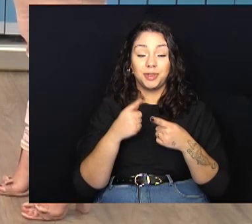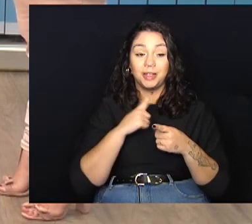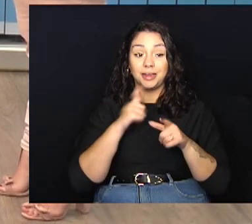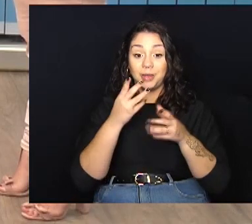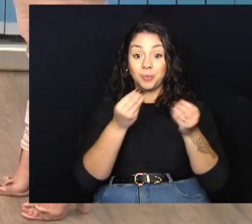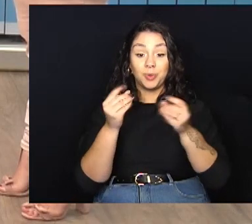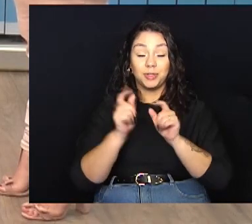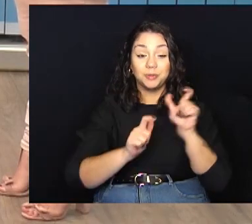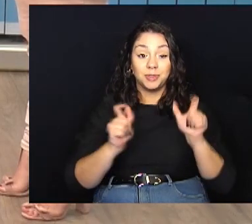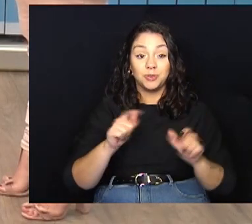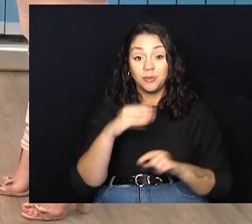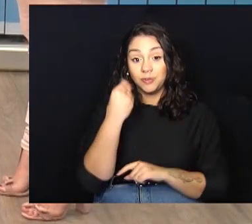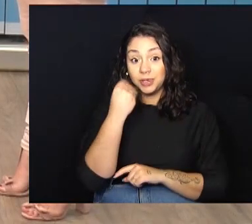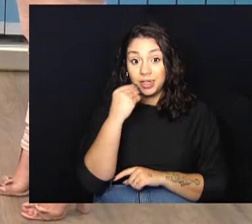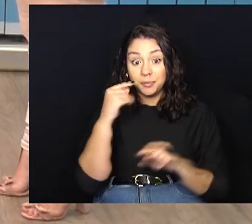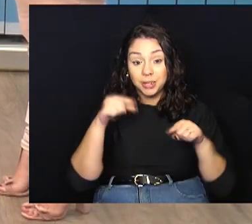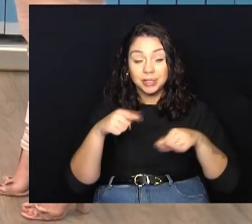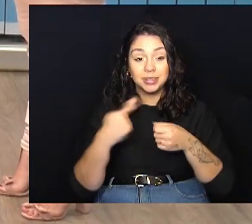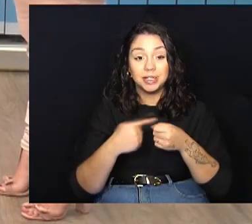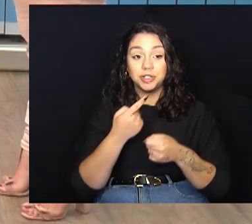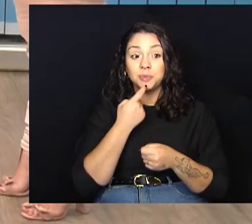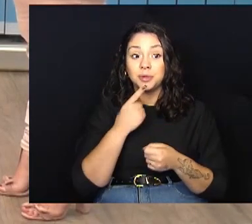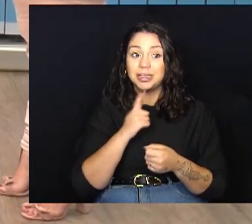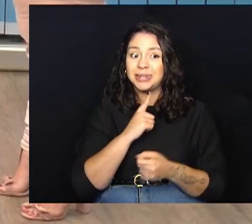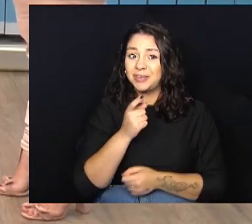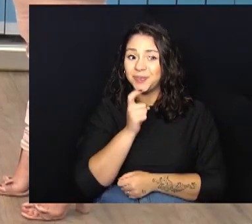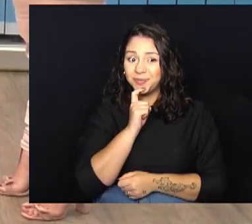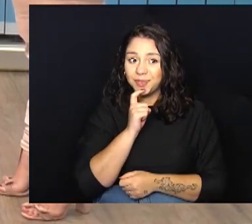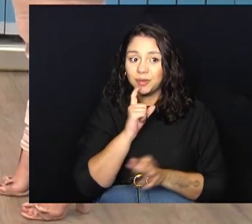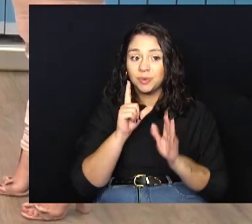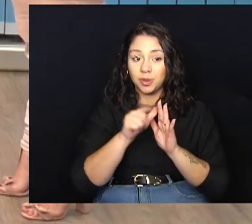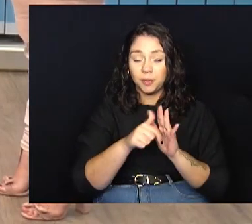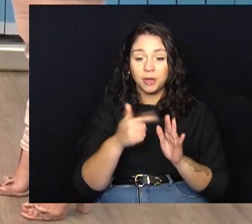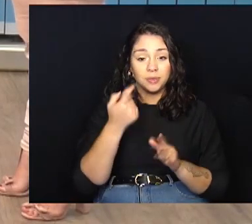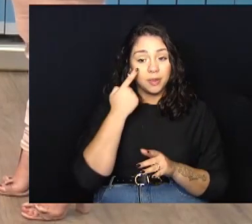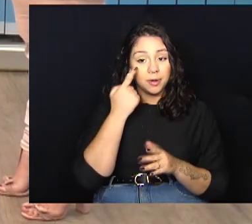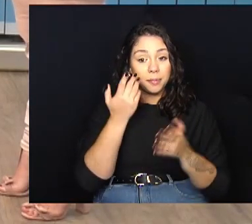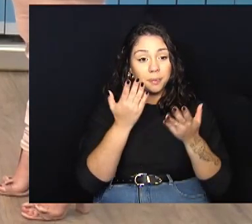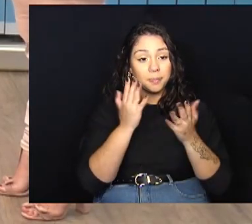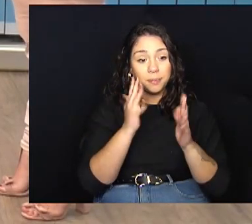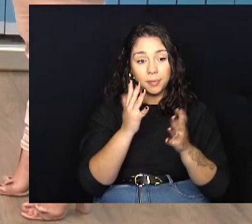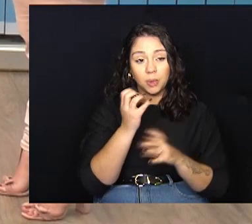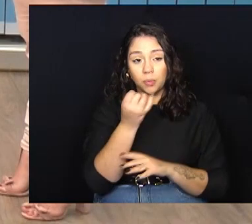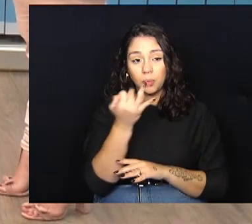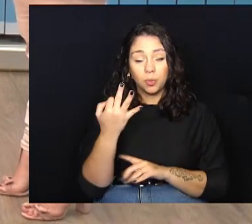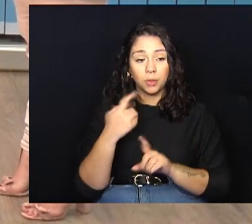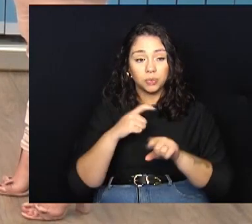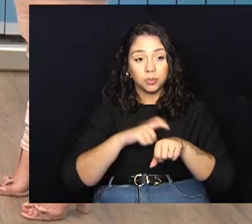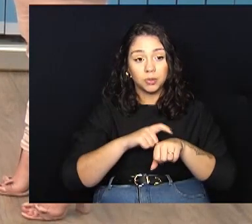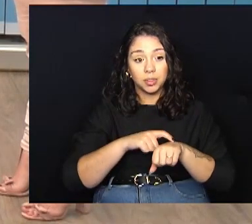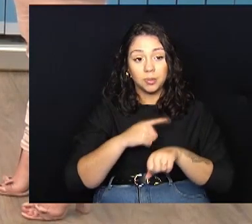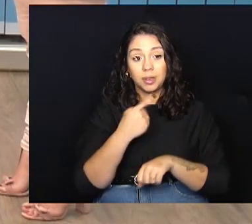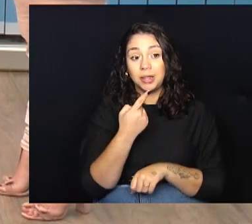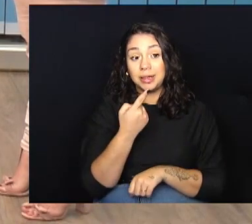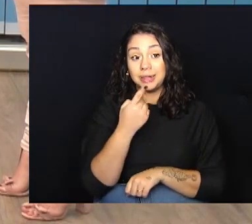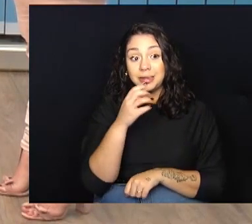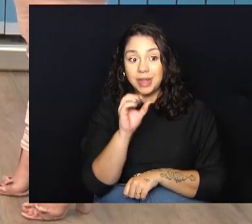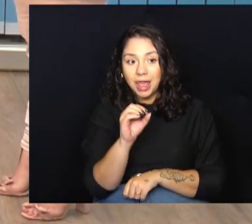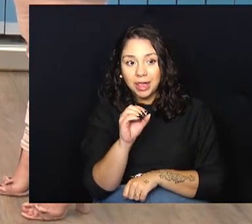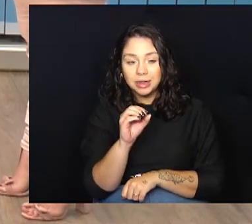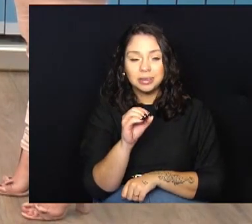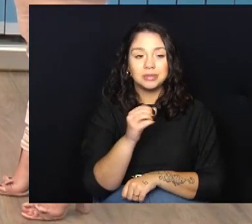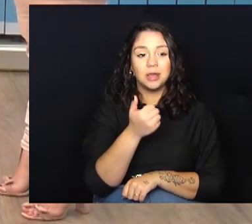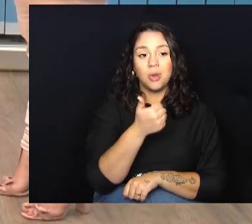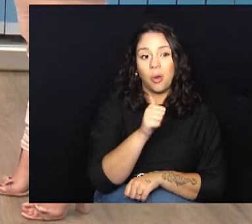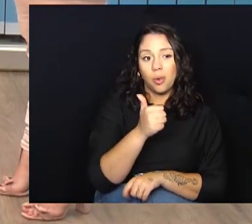na cidade de Campinas e tem feito frio já já vou falar da previsão do tempo mas 10 11 graus não é fácil enfrentar